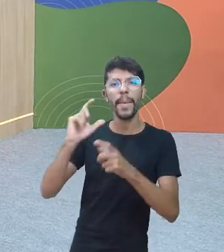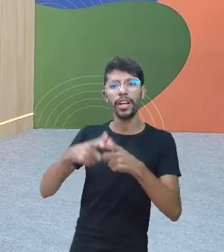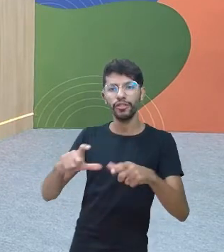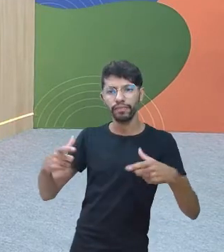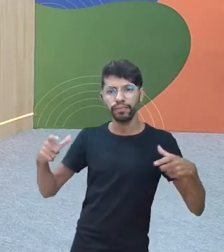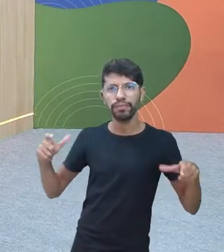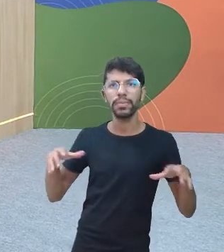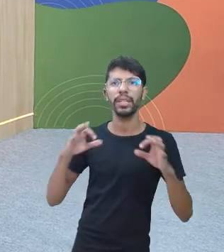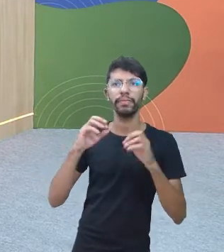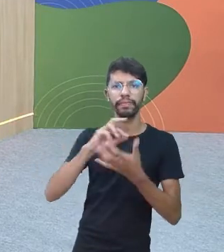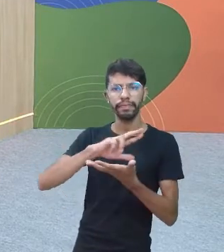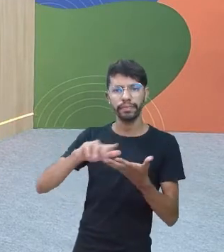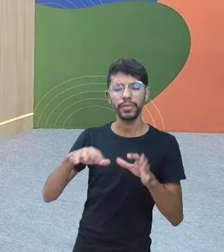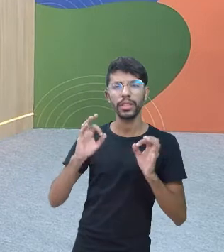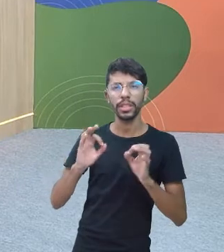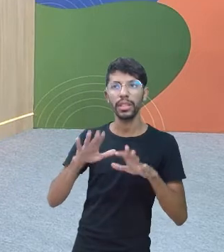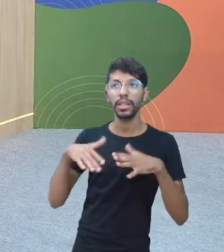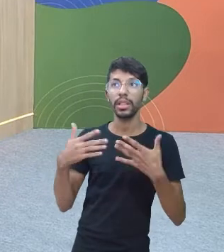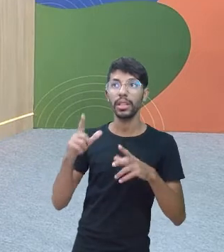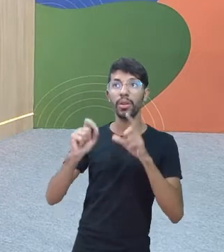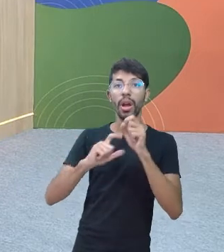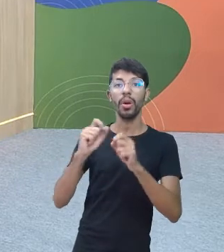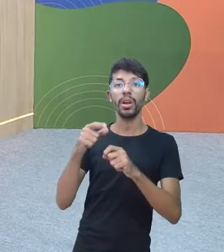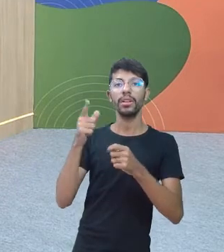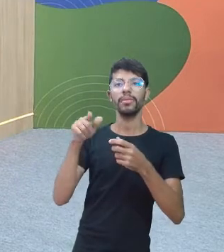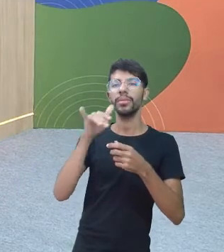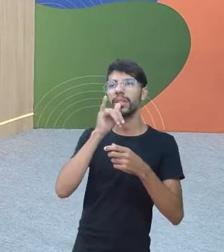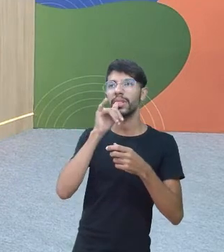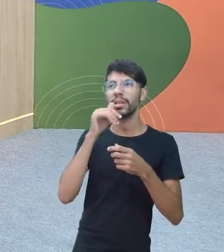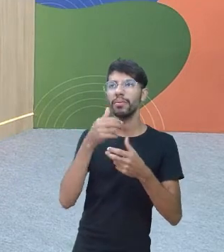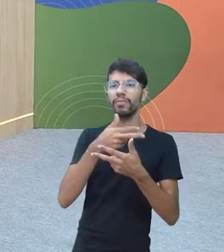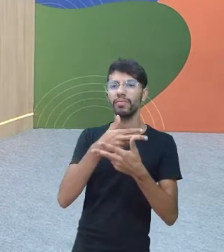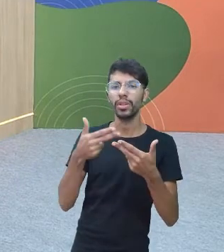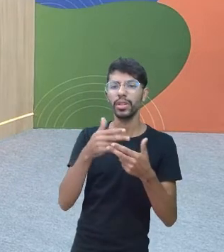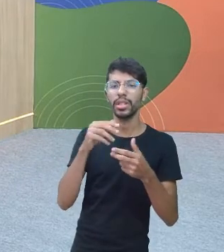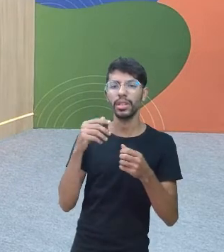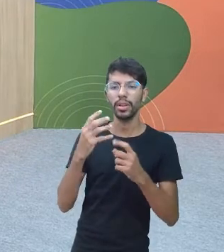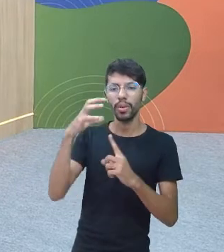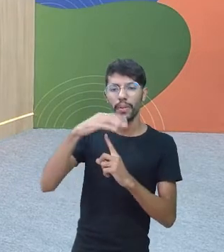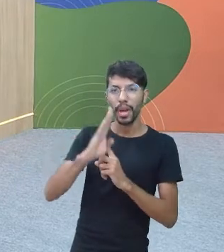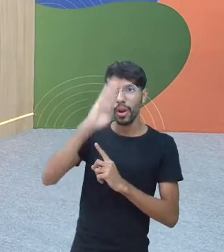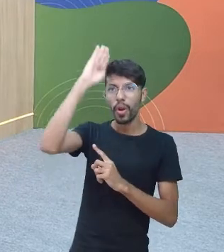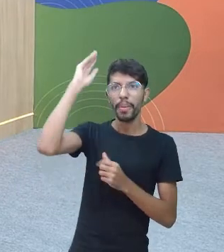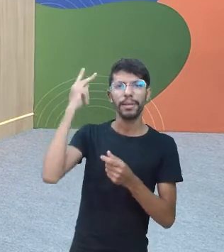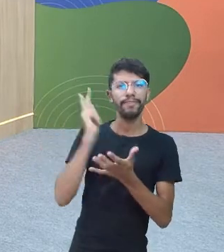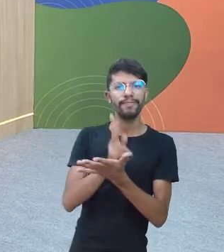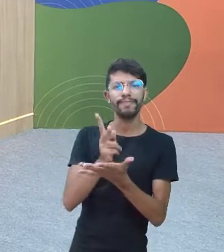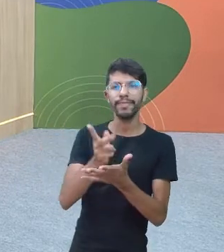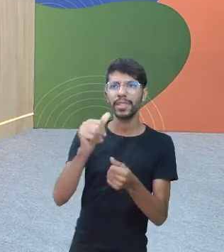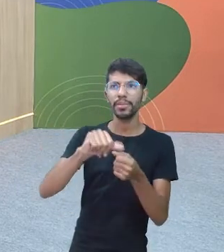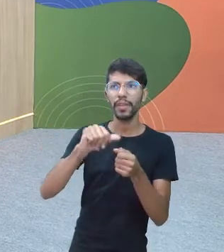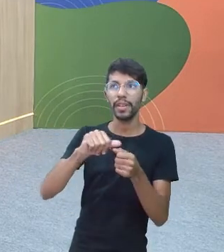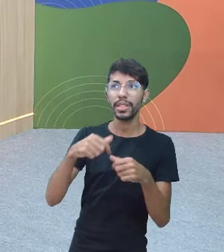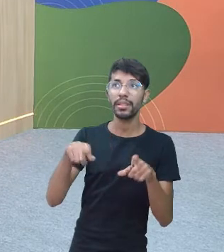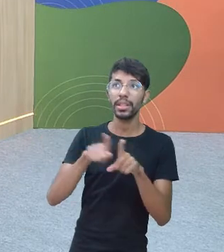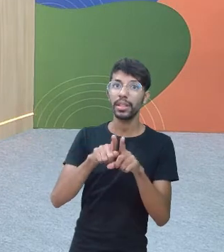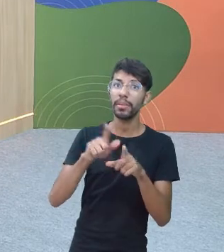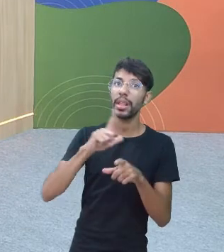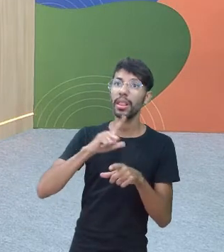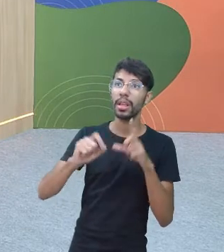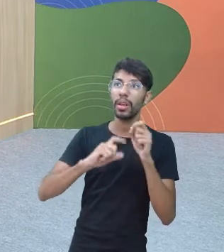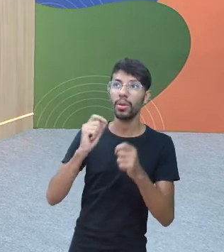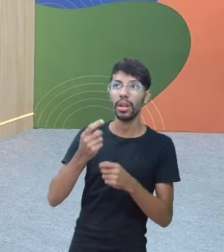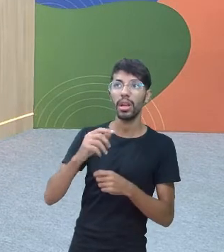escravos. Então, era um ciclo que o Império Romano acabava alimentando, e há inclusive uma teoria de impérios, diz que todos os impérios